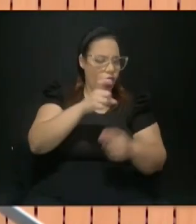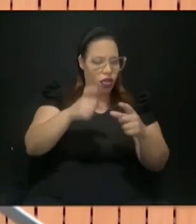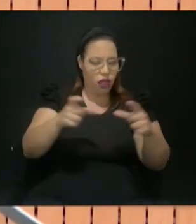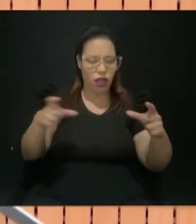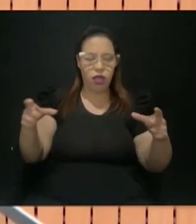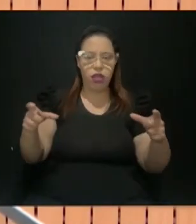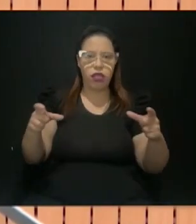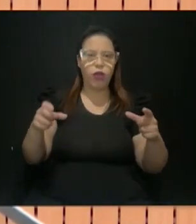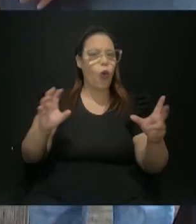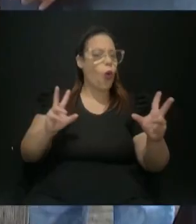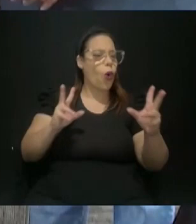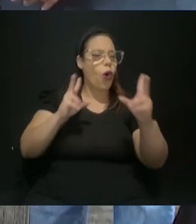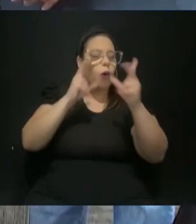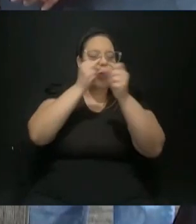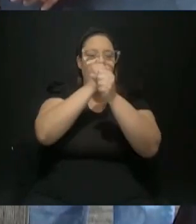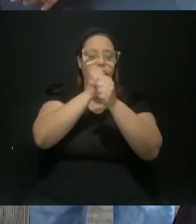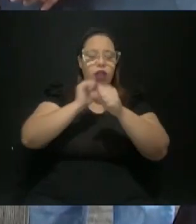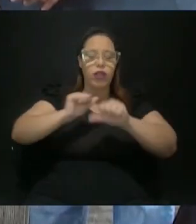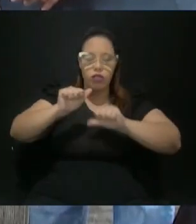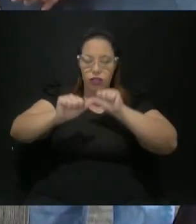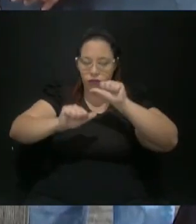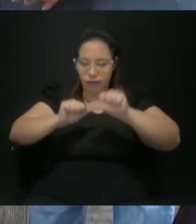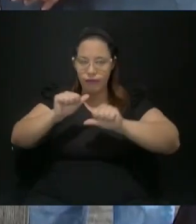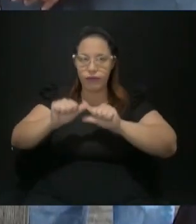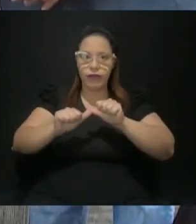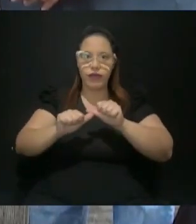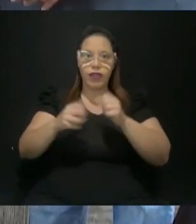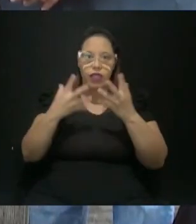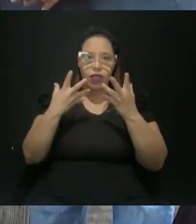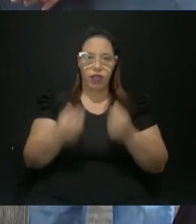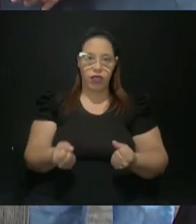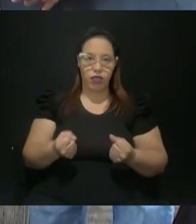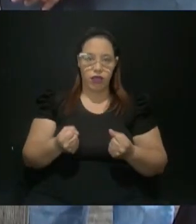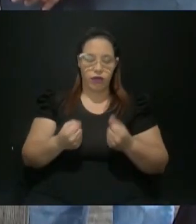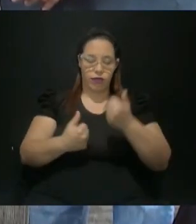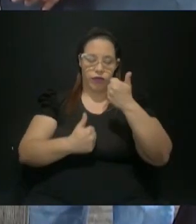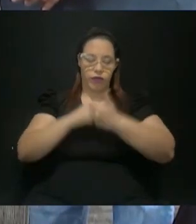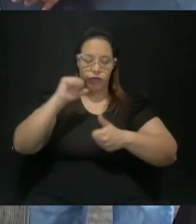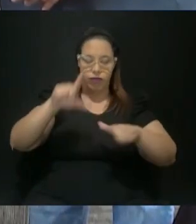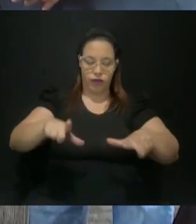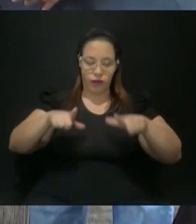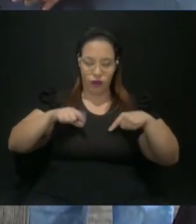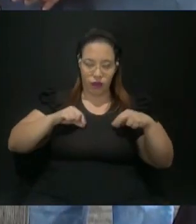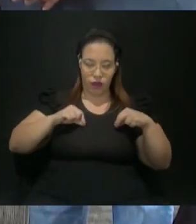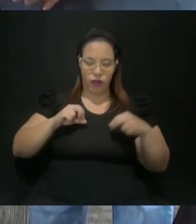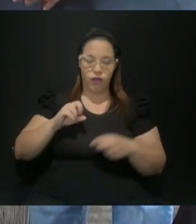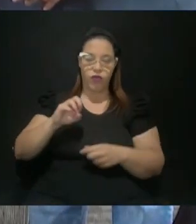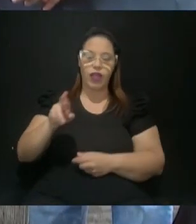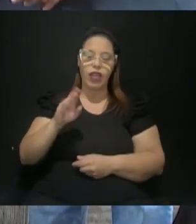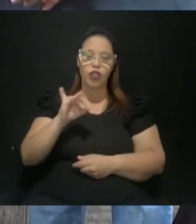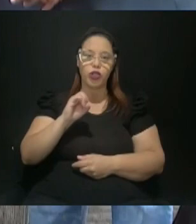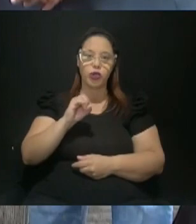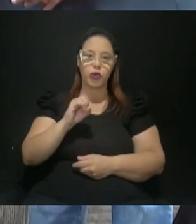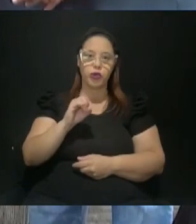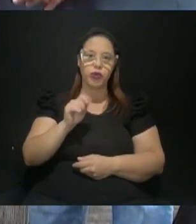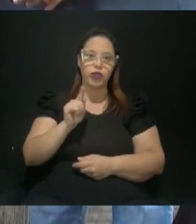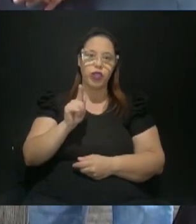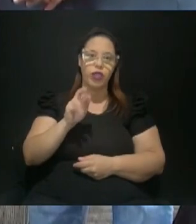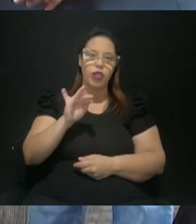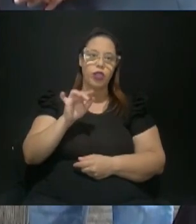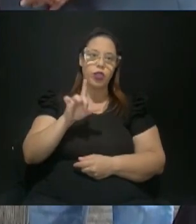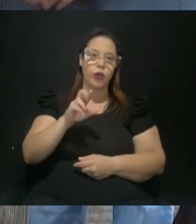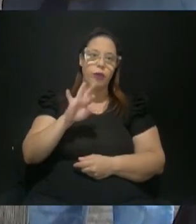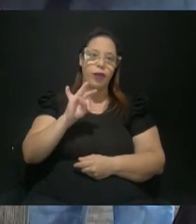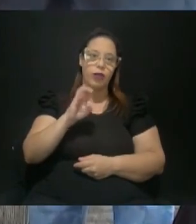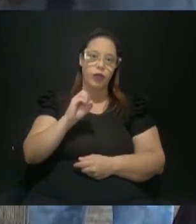de transformá-los, né? Recebeu o diploma de mérito esportivo Sérgio José Salvucci Gilberto Figueiredo Rodrigues.